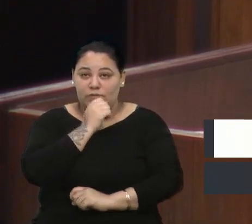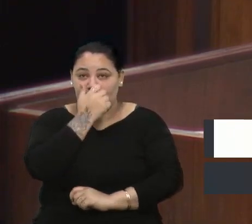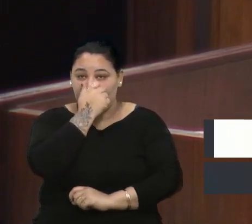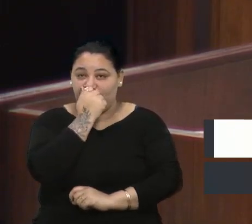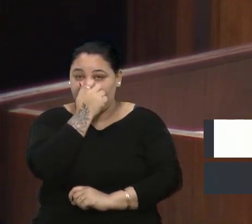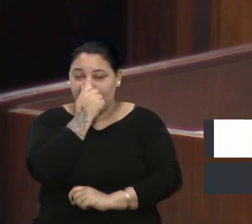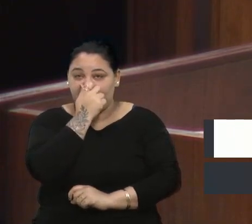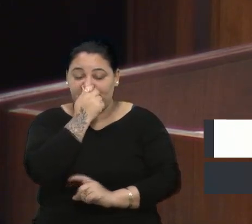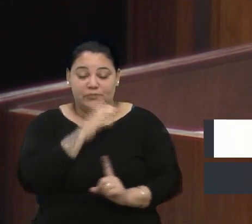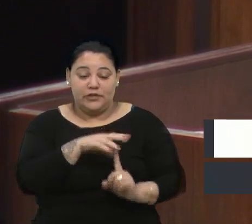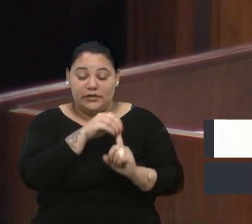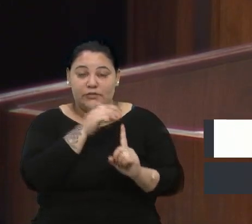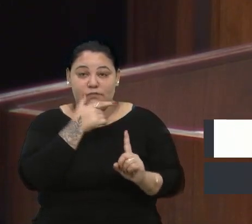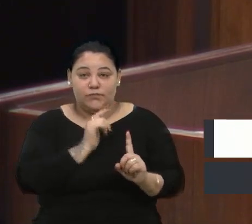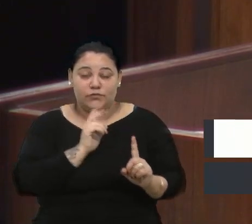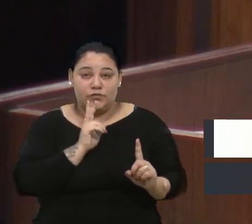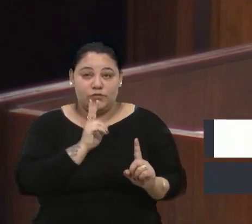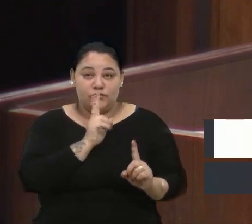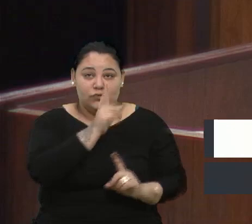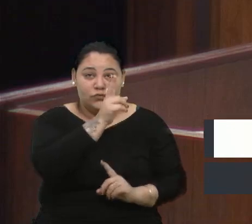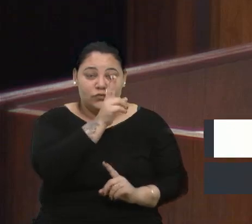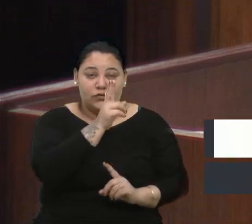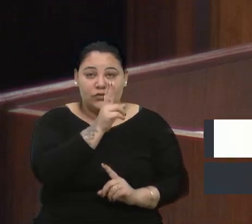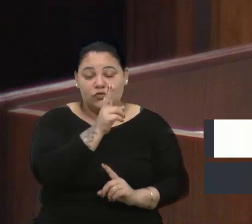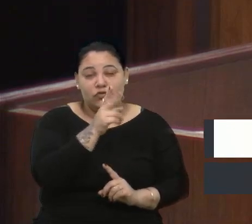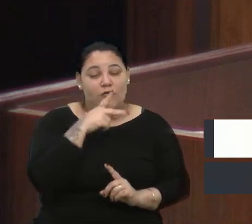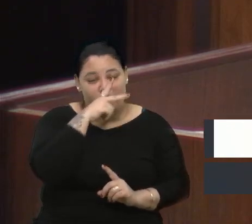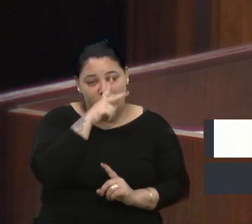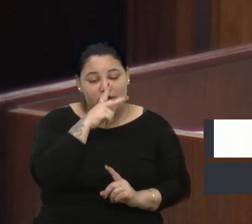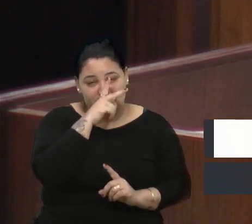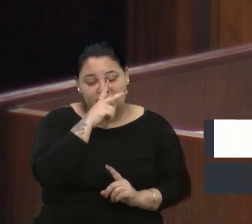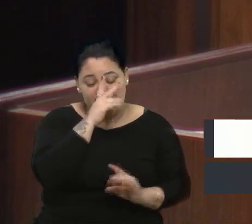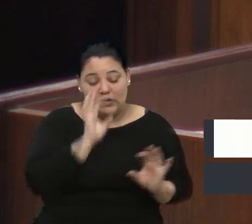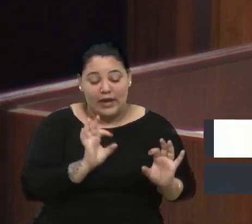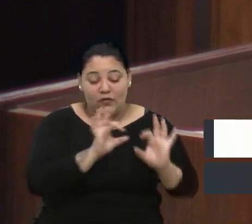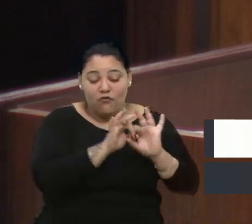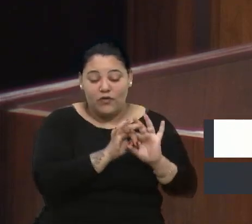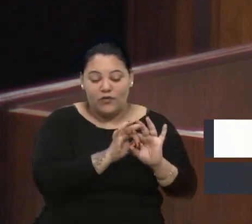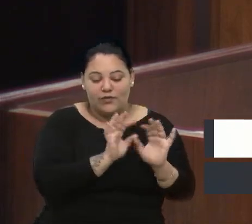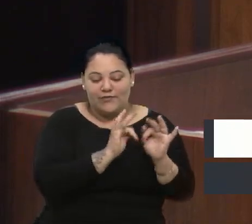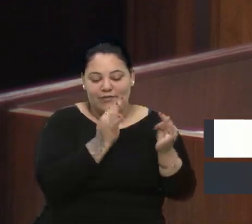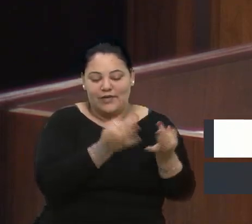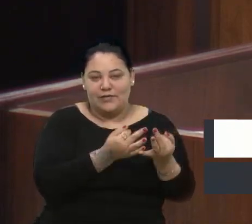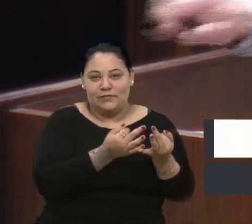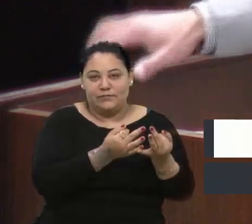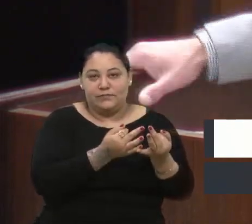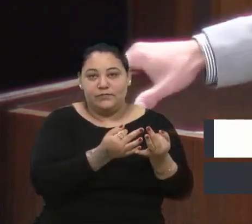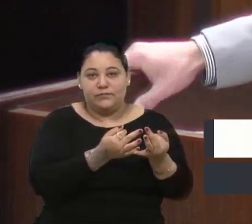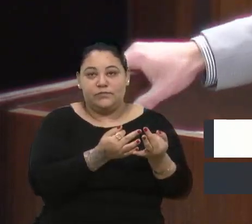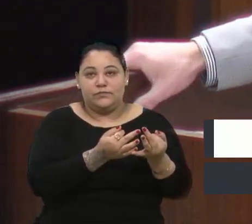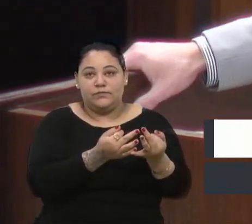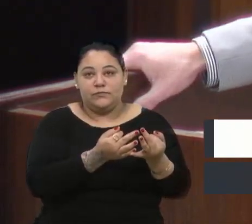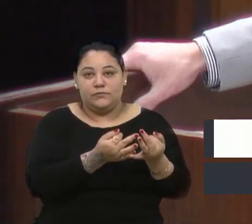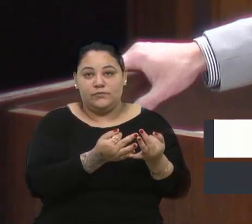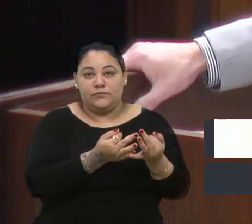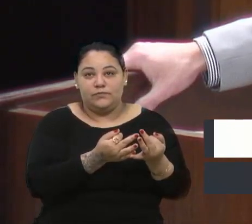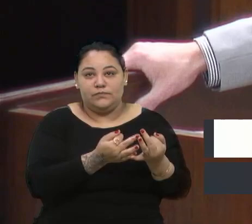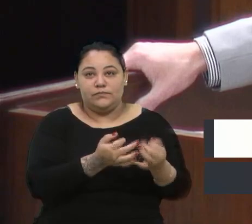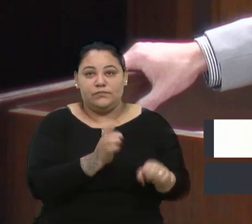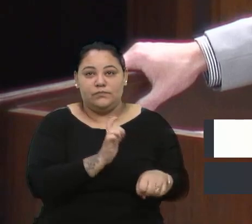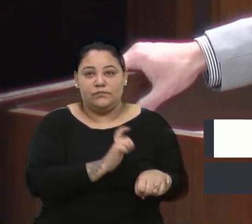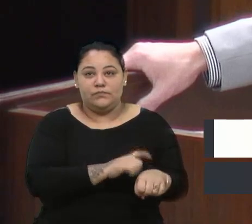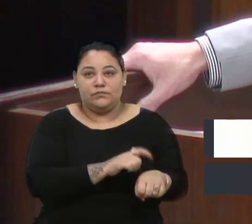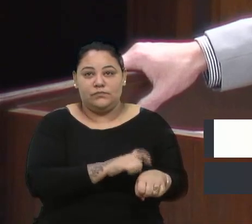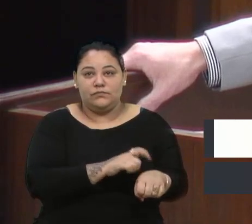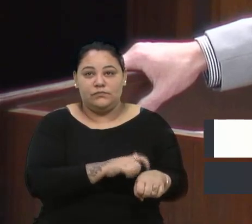o fortalecimento de vínculo familiar. Neste momento, a minha assessoria vai exibir